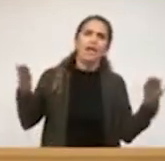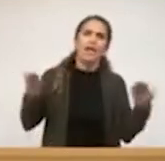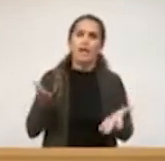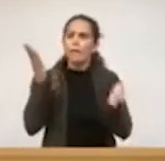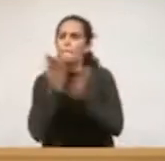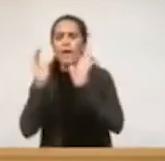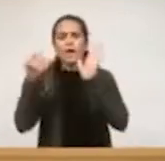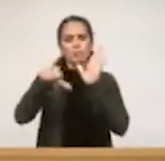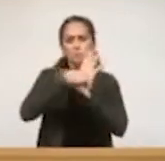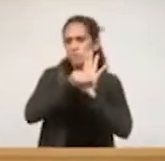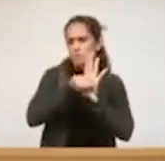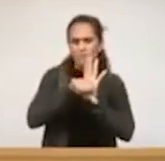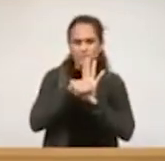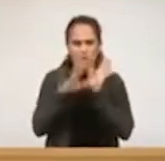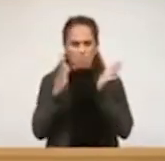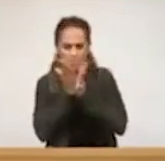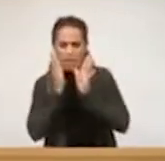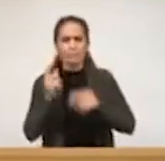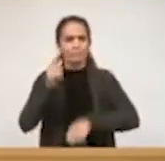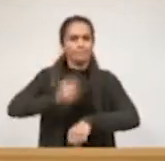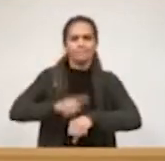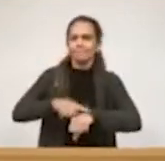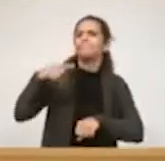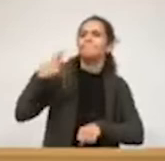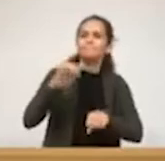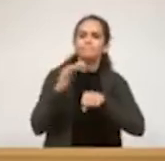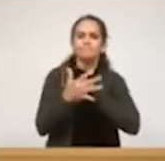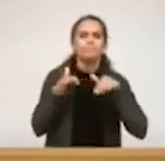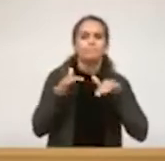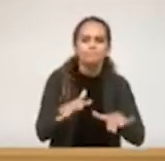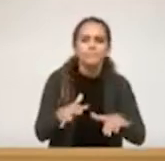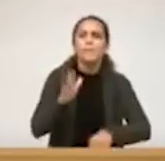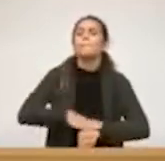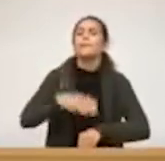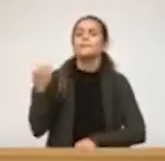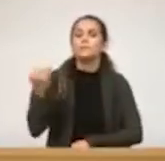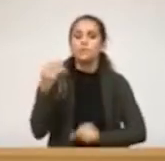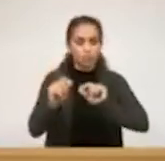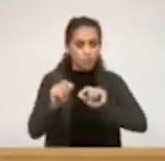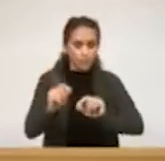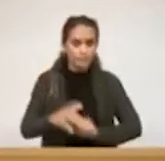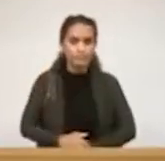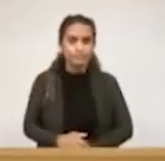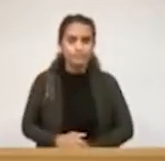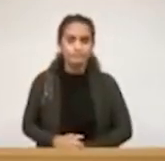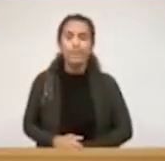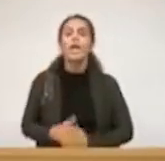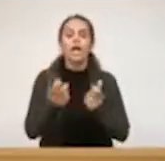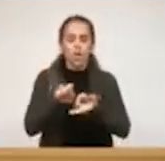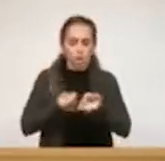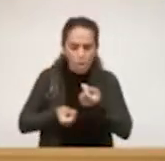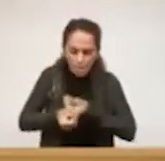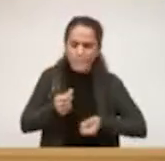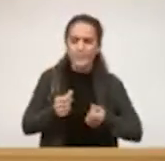combate à corrupção nesse momento posso pandemia não existe uma falta mais importante do que a